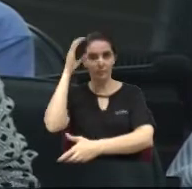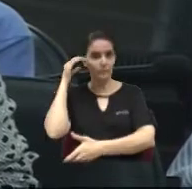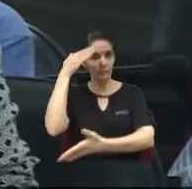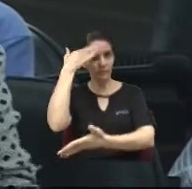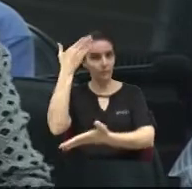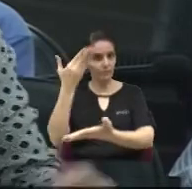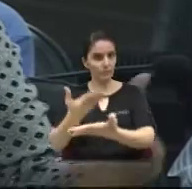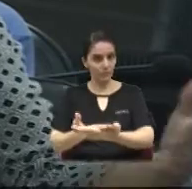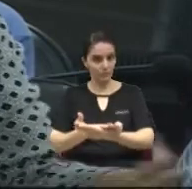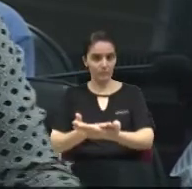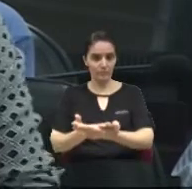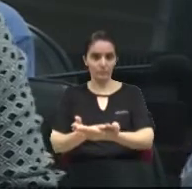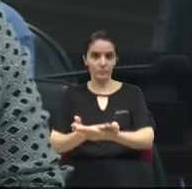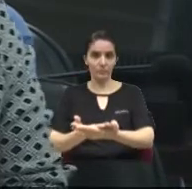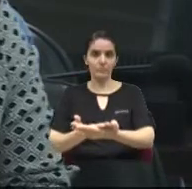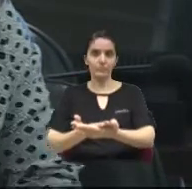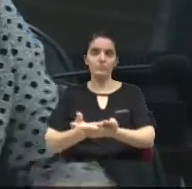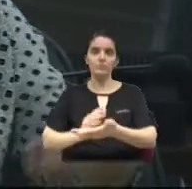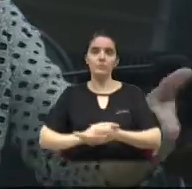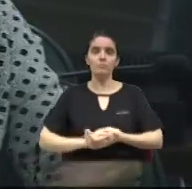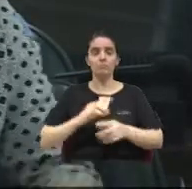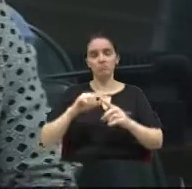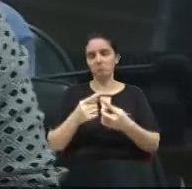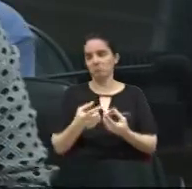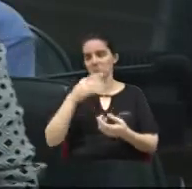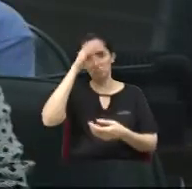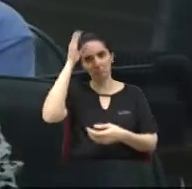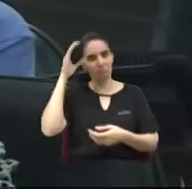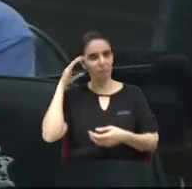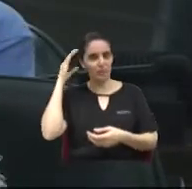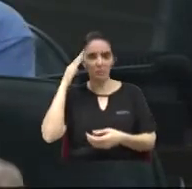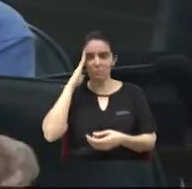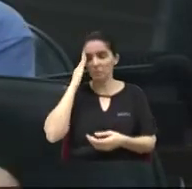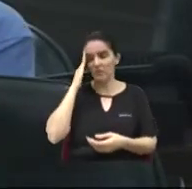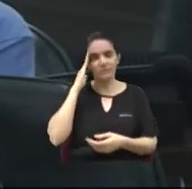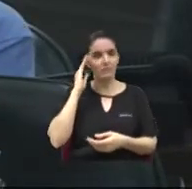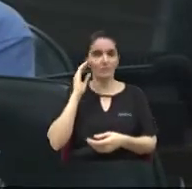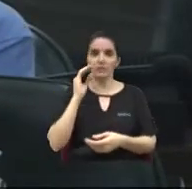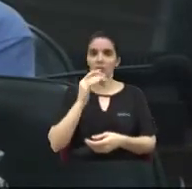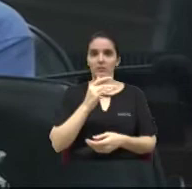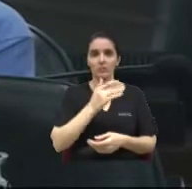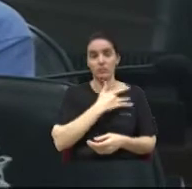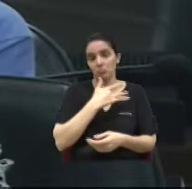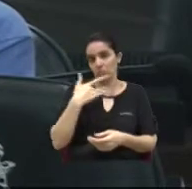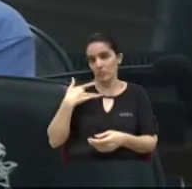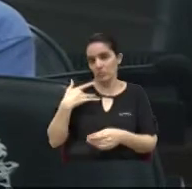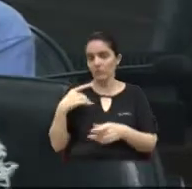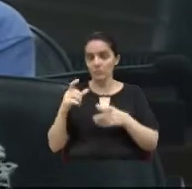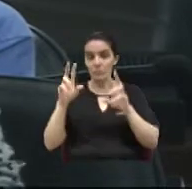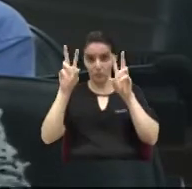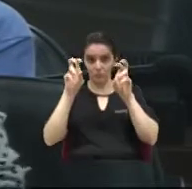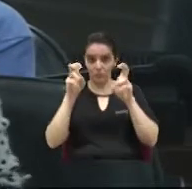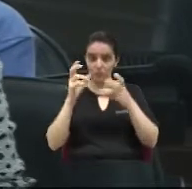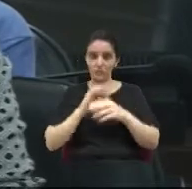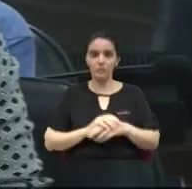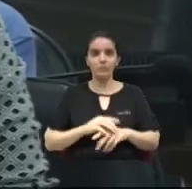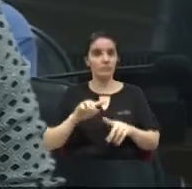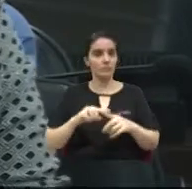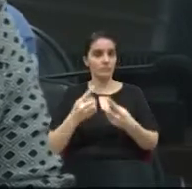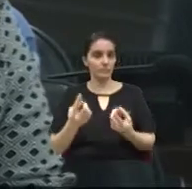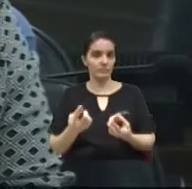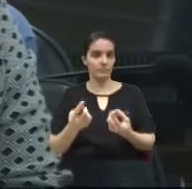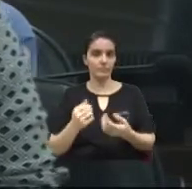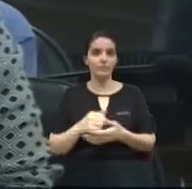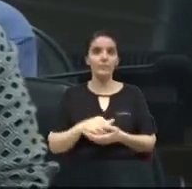piamente, embora minhas limitações na área da saúde, que eu sempre coloco aqui, acredito piamente que houve um erro crasso do executivo